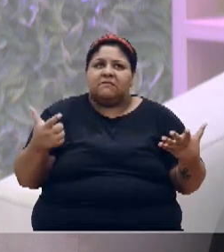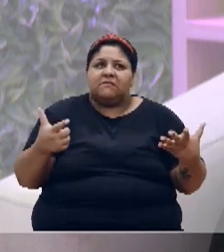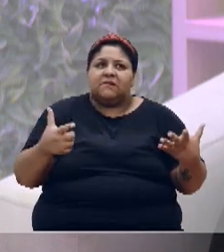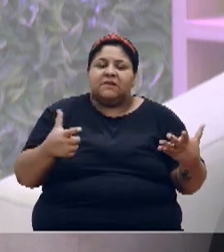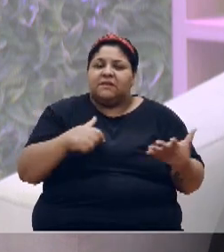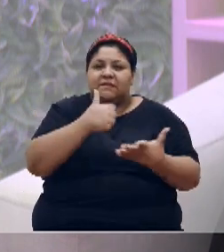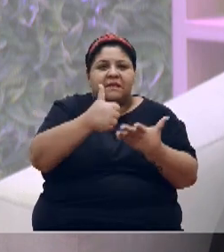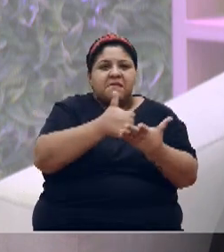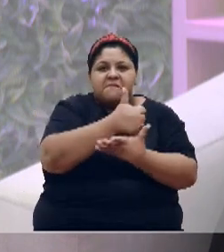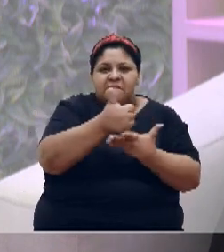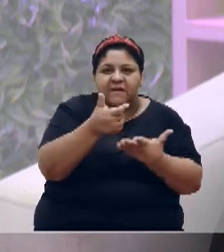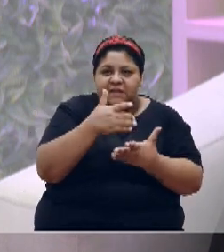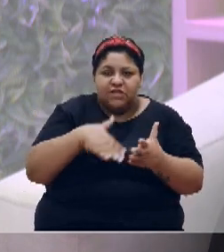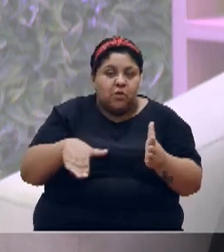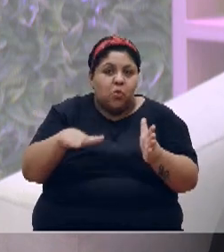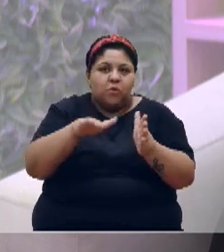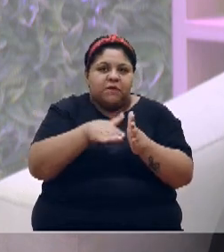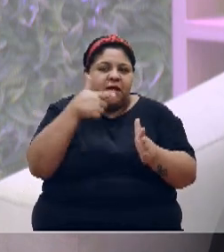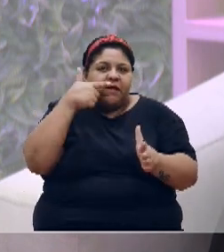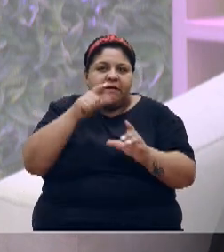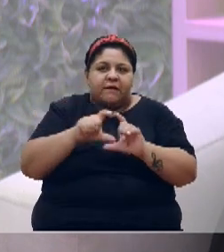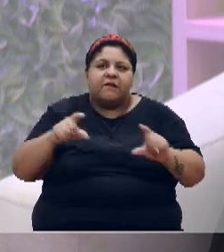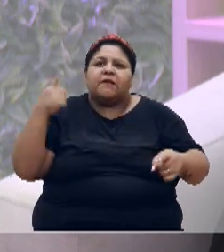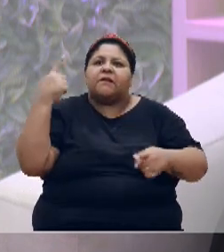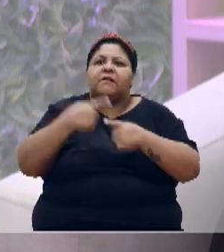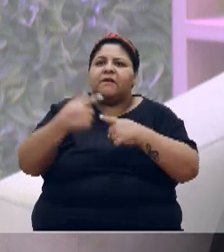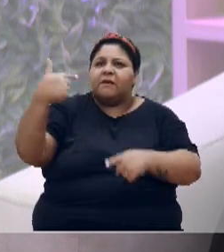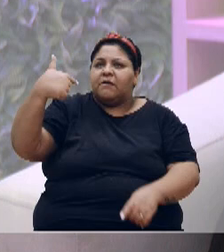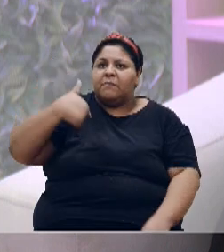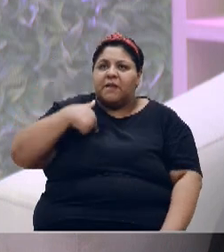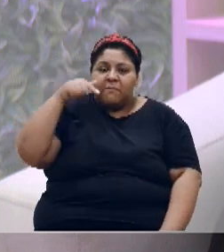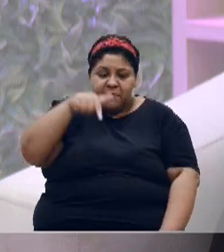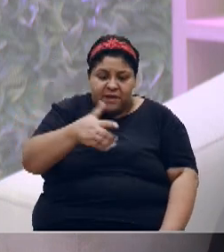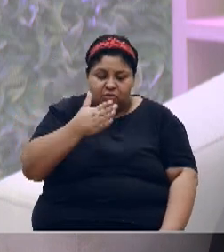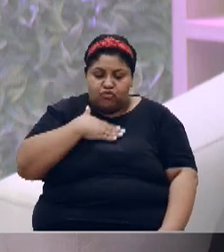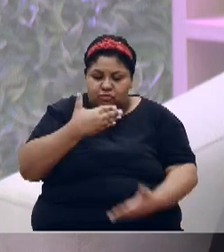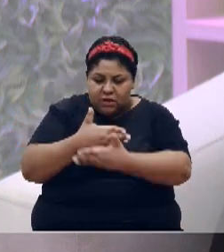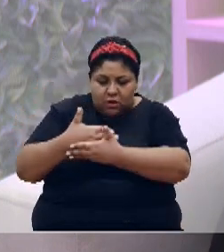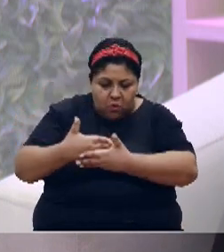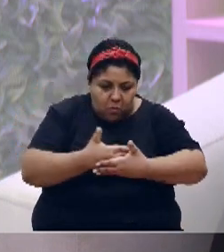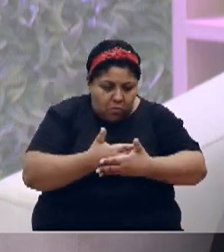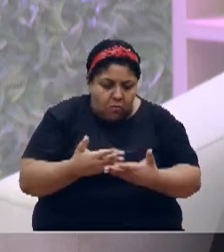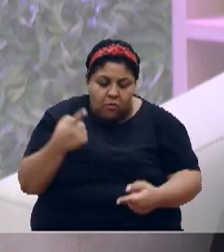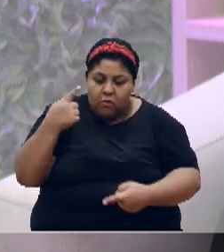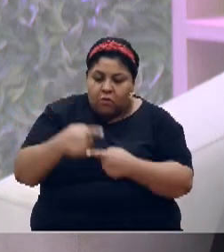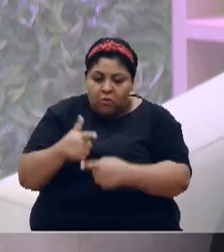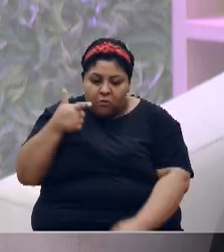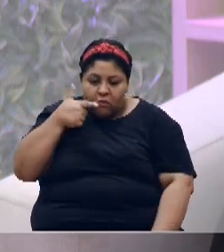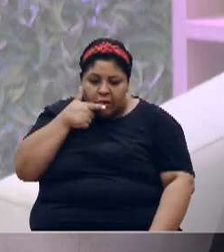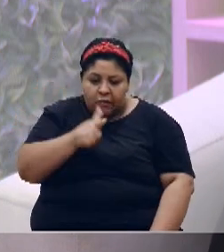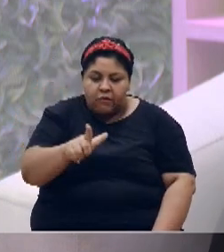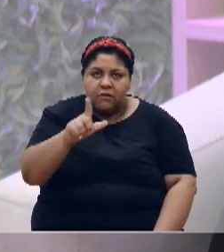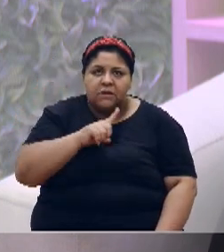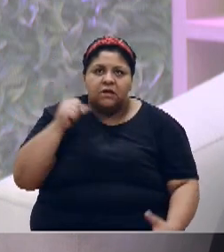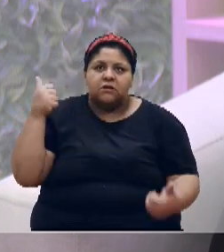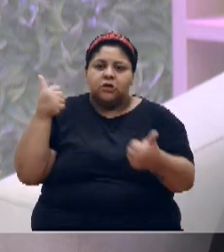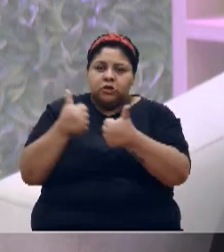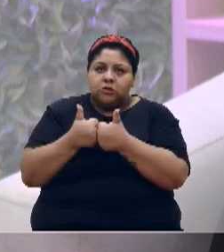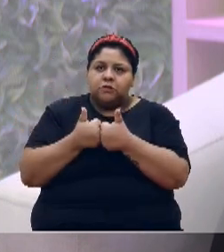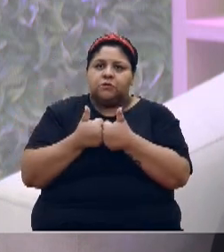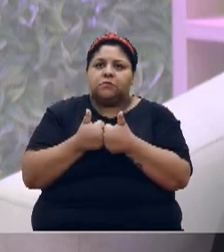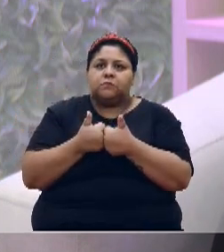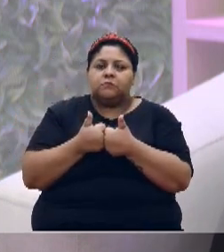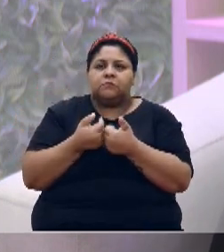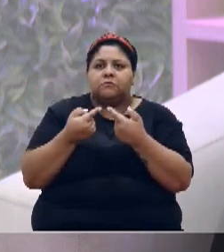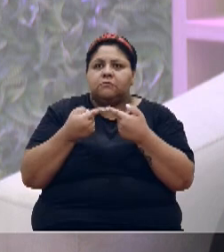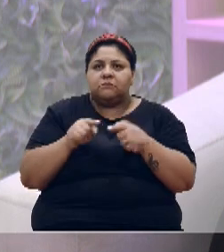gente não chega em lugar nenhum com essa frase, mas assim, por que a minha não tá aqui no meu colo, sabe? Por que eu não consigo ter ela aqui?